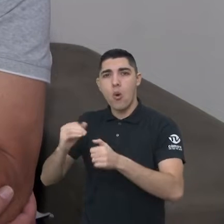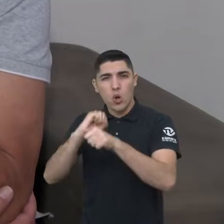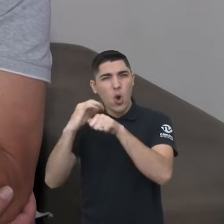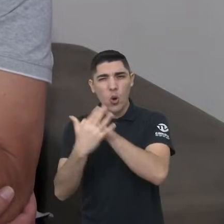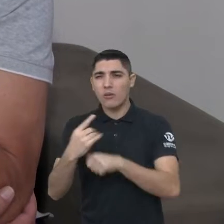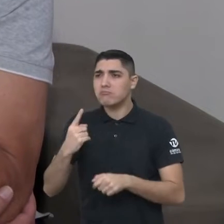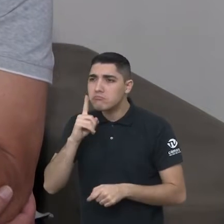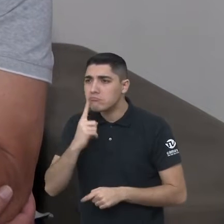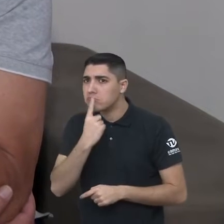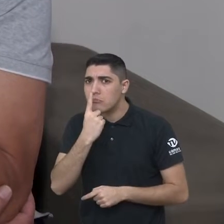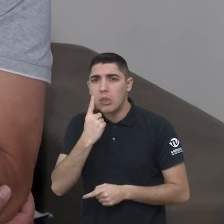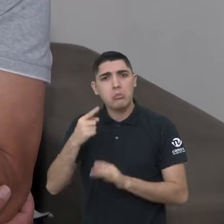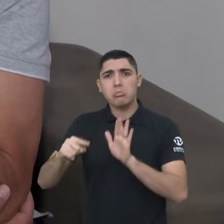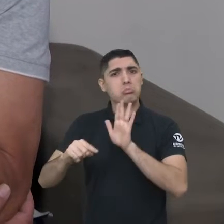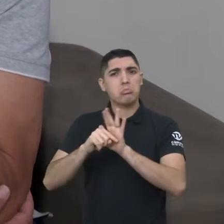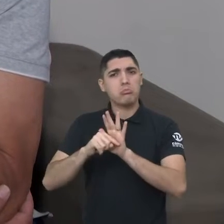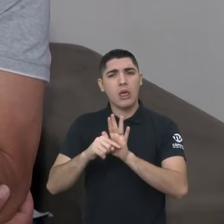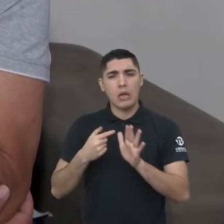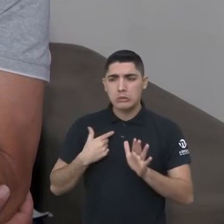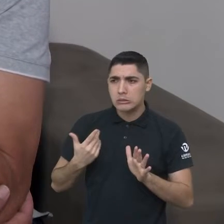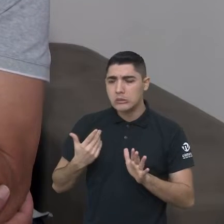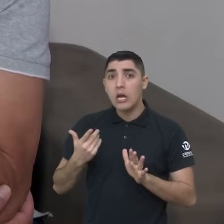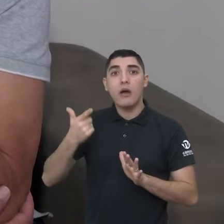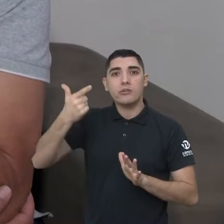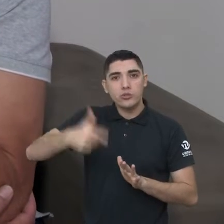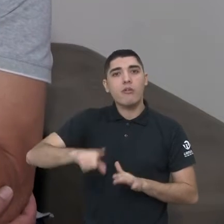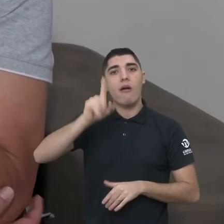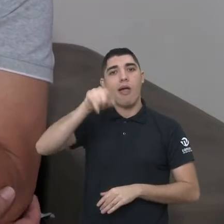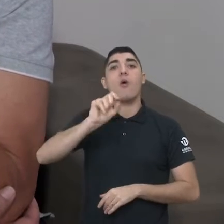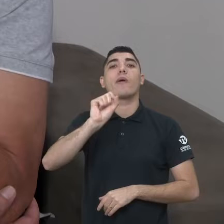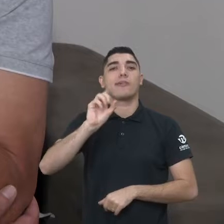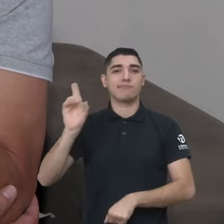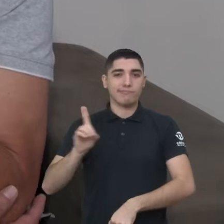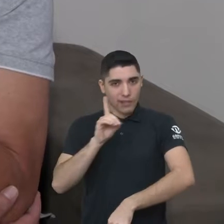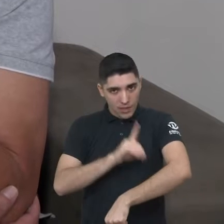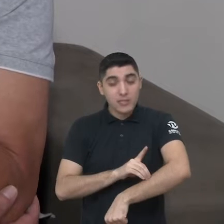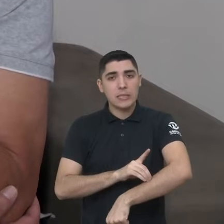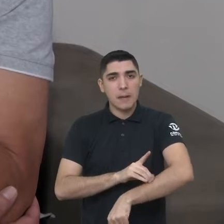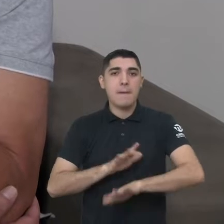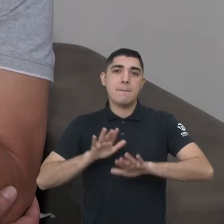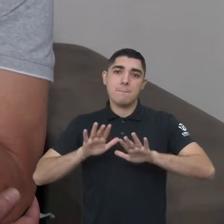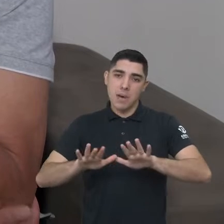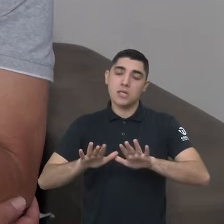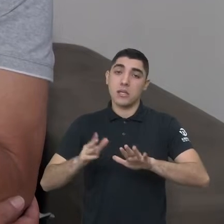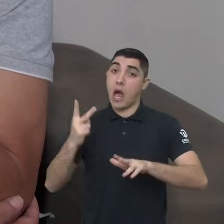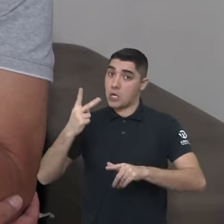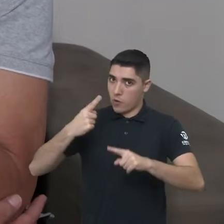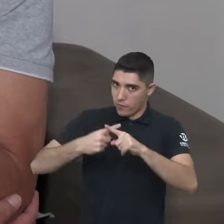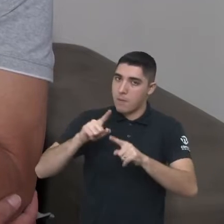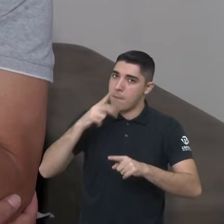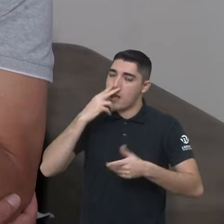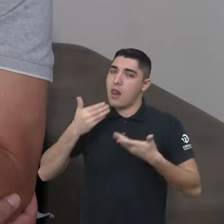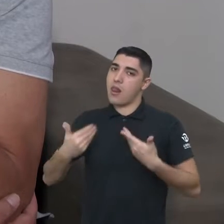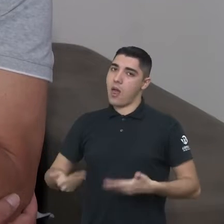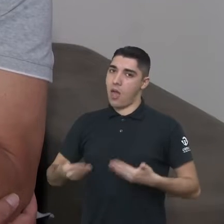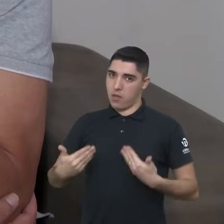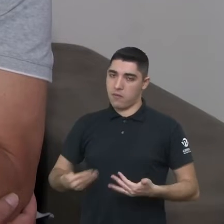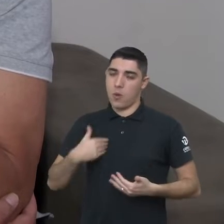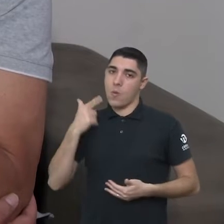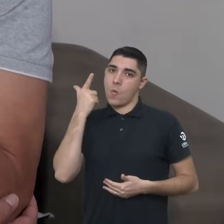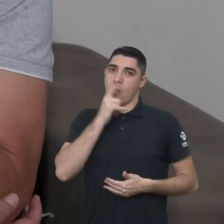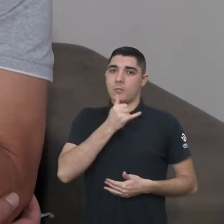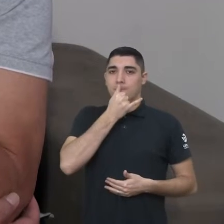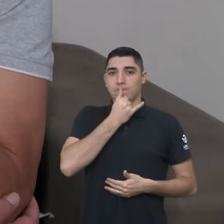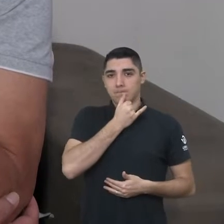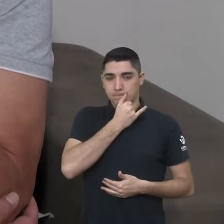deu. Aí foi contatado que era a dengue novamente. Mas aí foi bem mais suave, né? Deu para